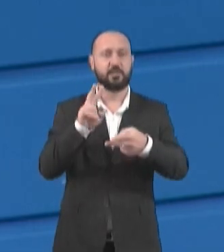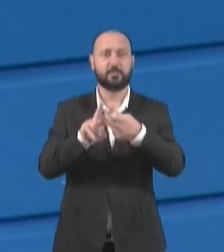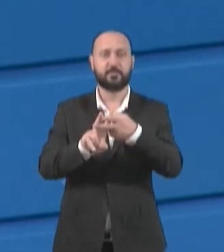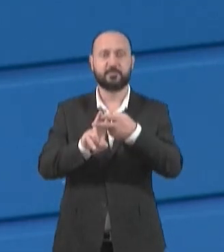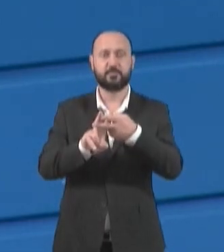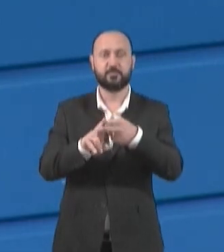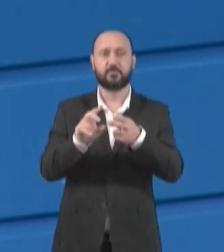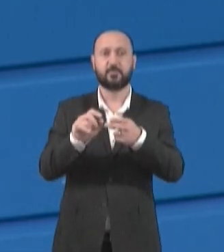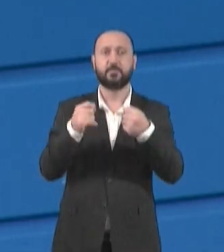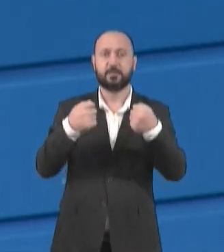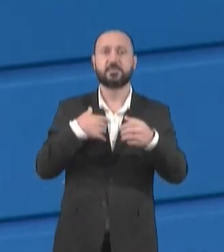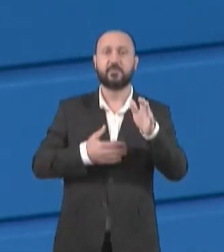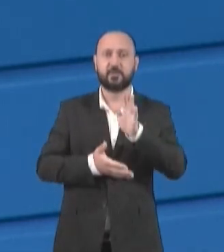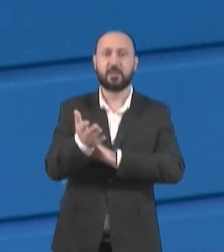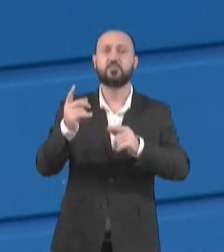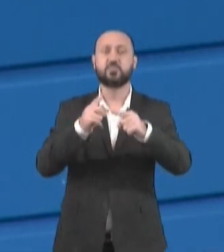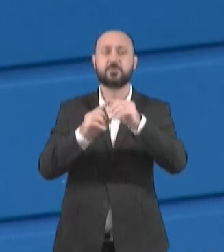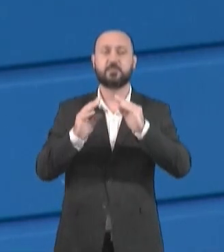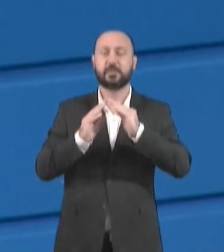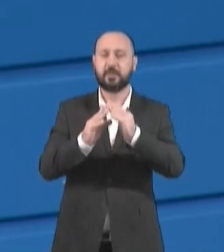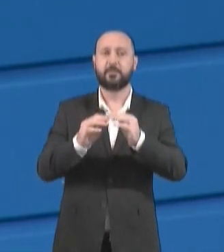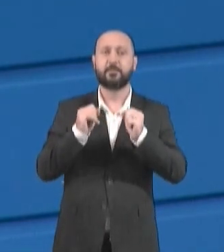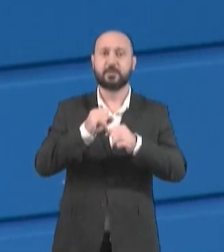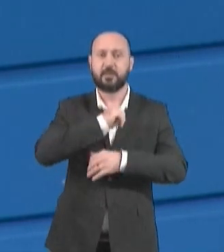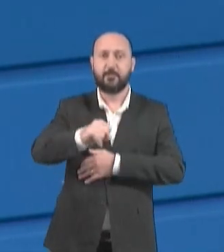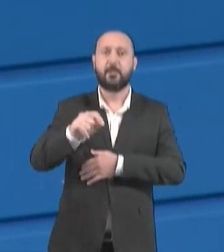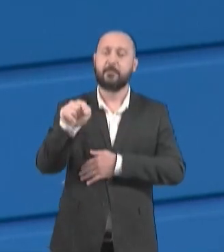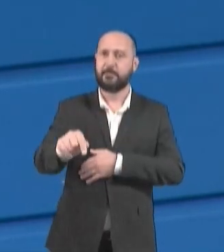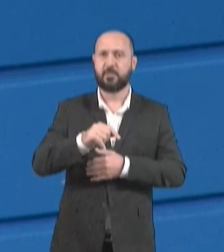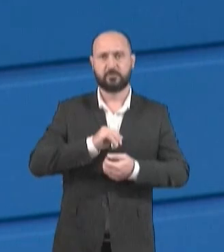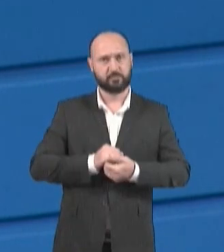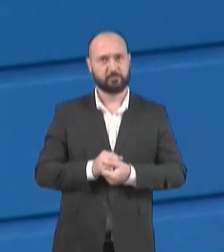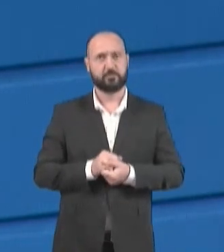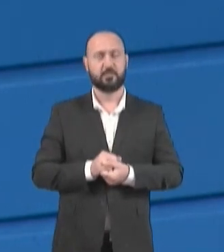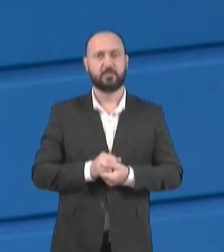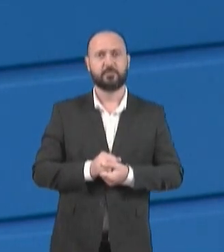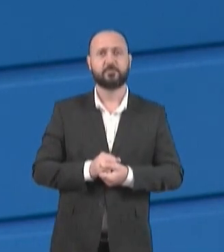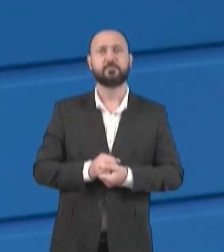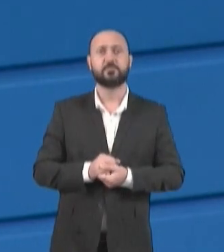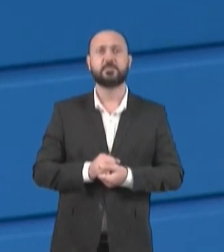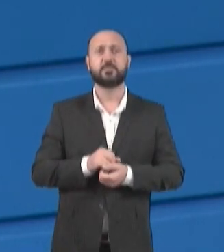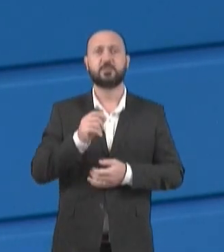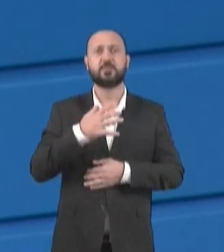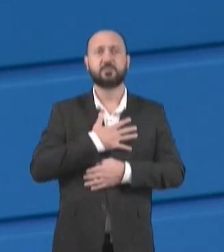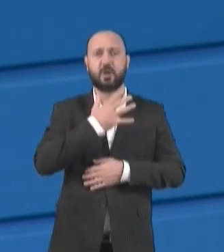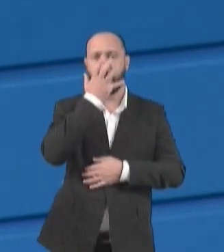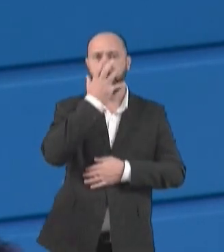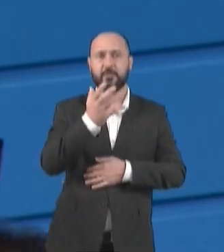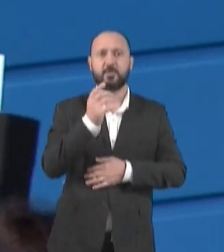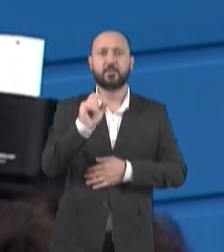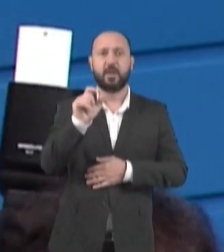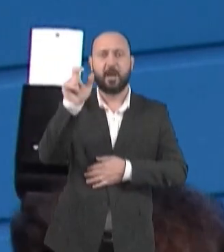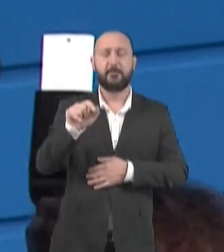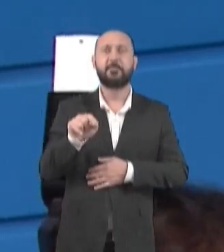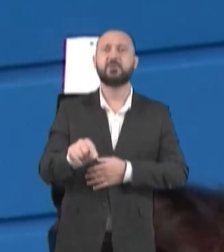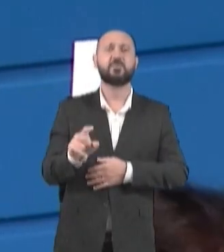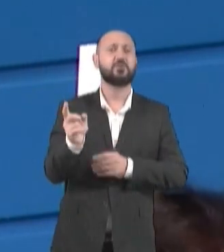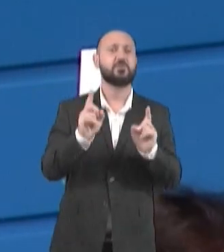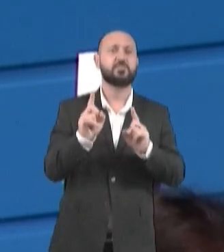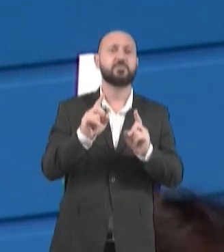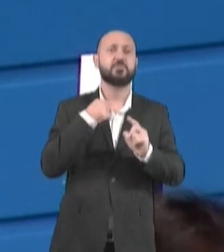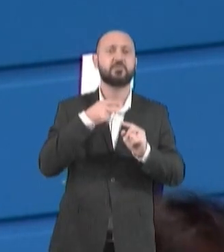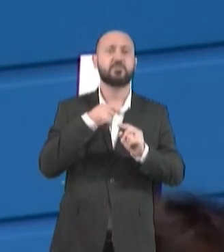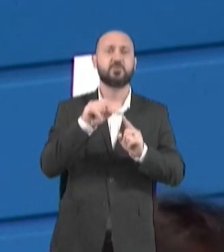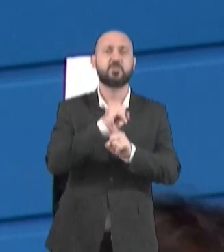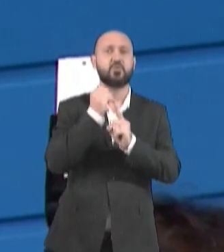preso, merecia estar no cemitério, porque deveria ter pena de morte para casos como esse. Isso é um absurdo. Para mim, um ser desse não